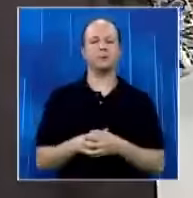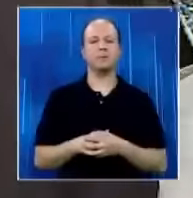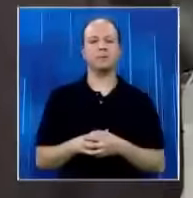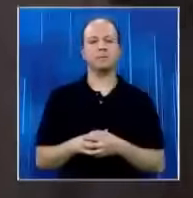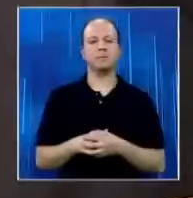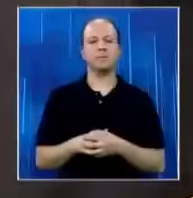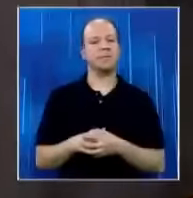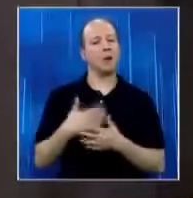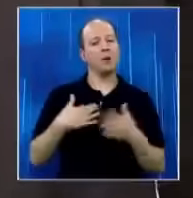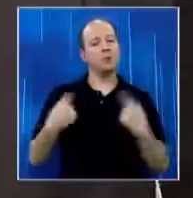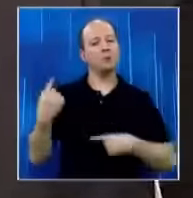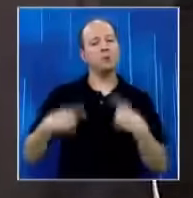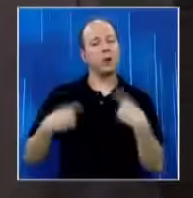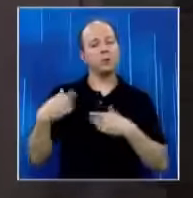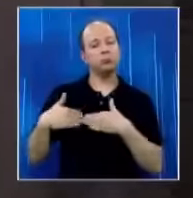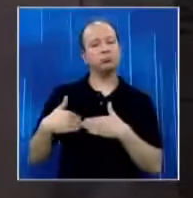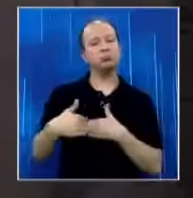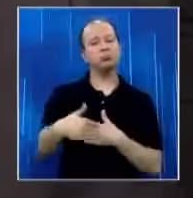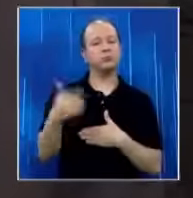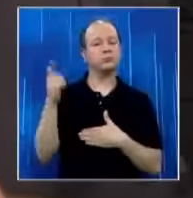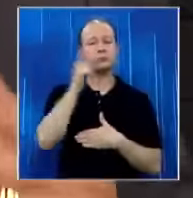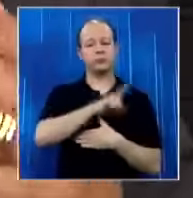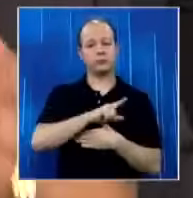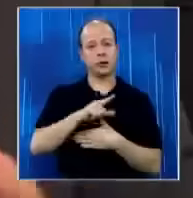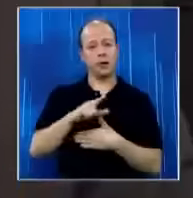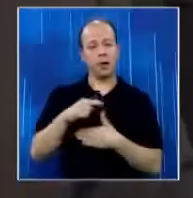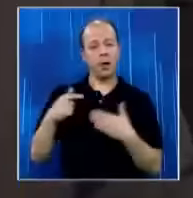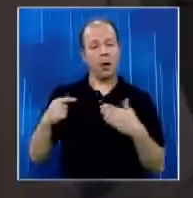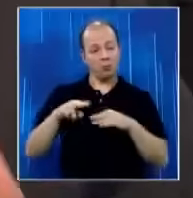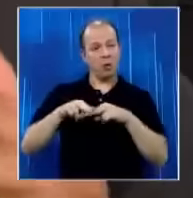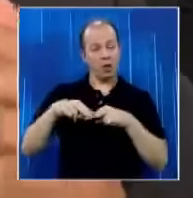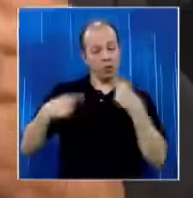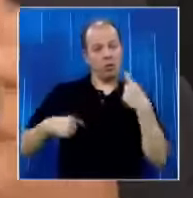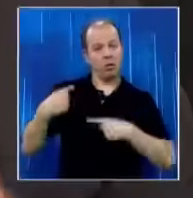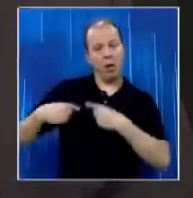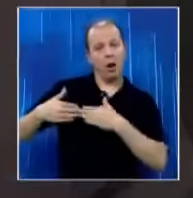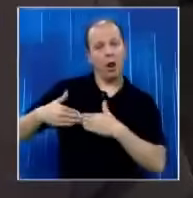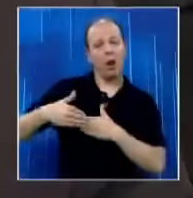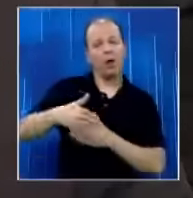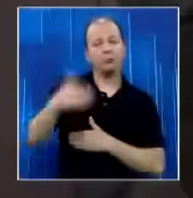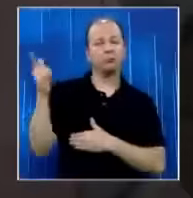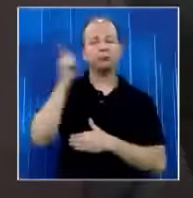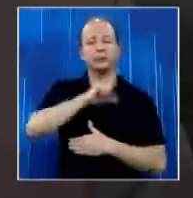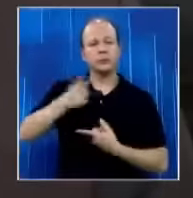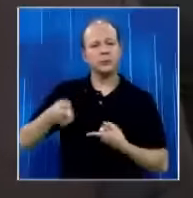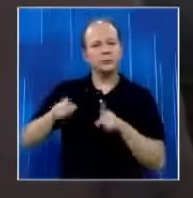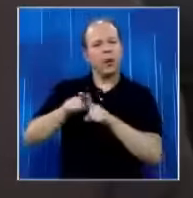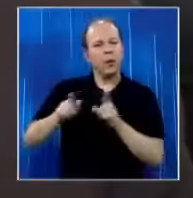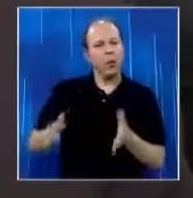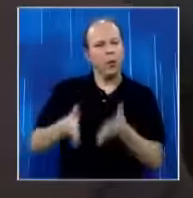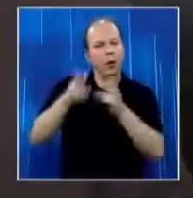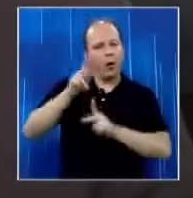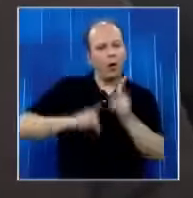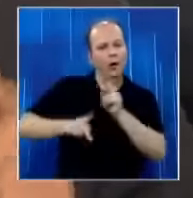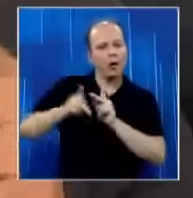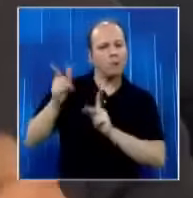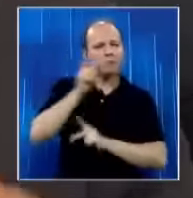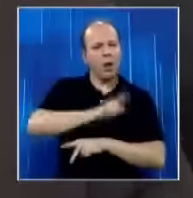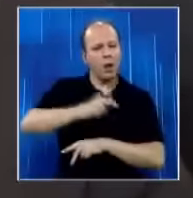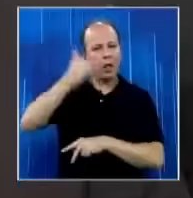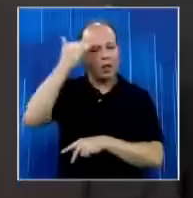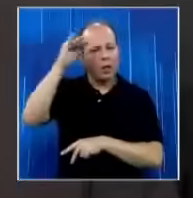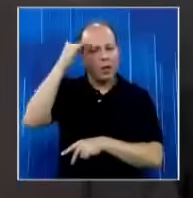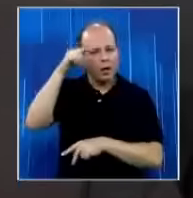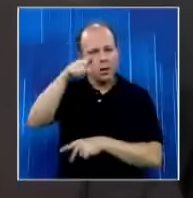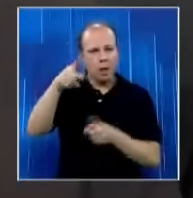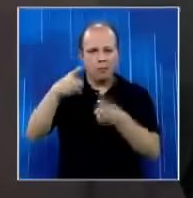achei o debate muito produtivo. É através dos debates que vai sedimentar um convencimento na população. Você que